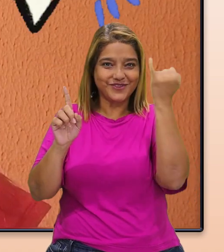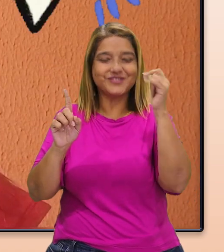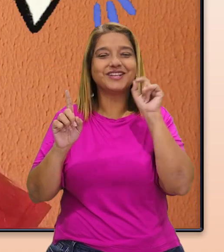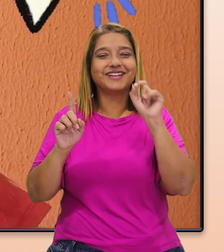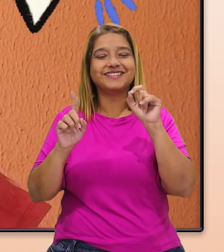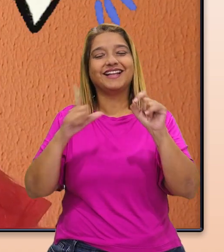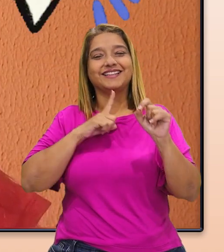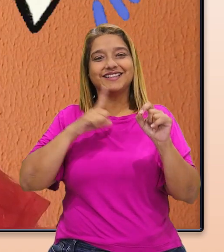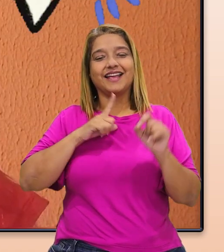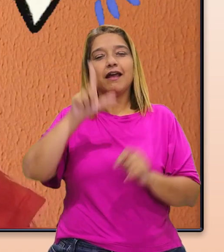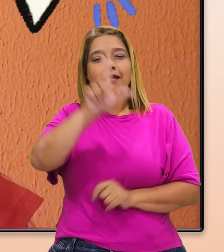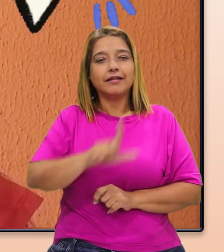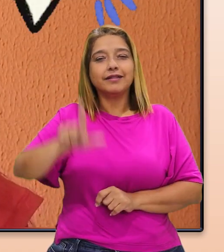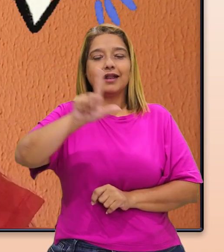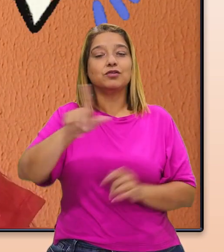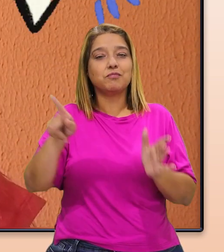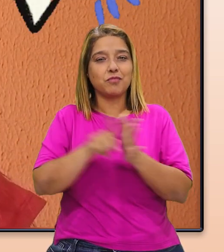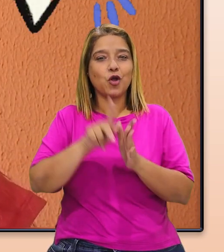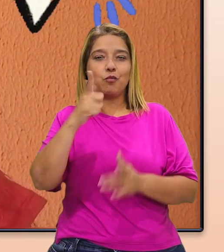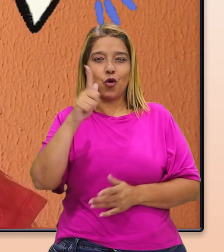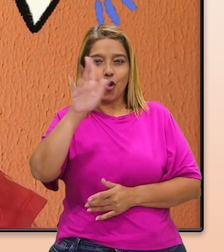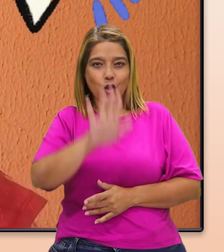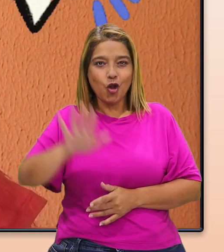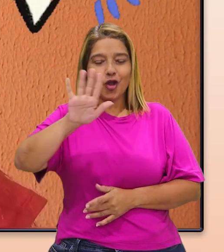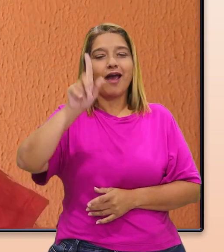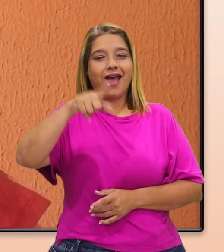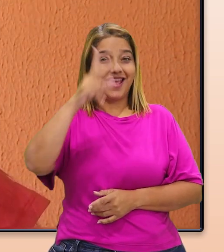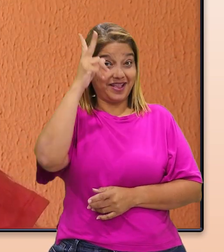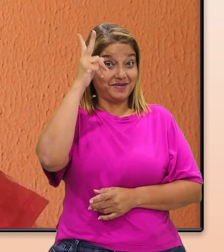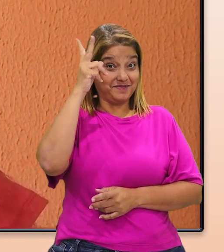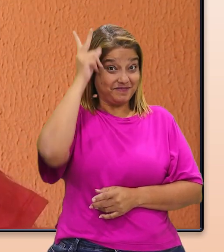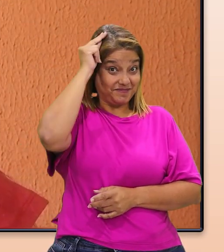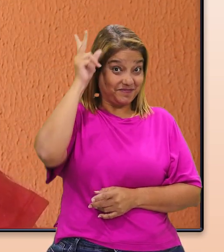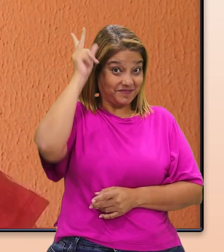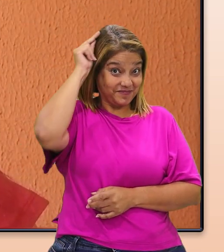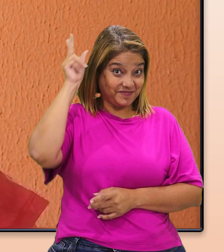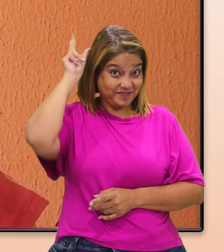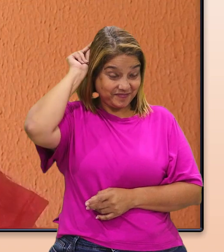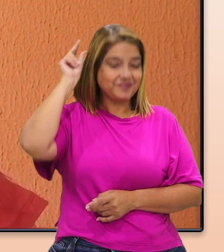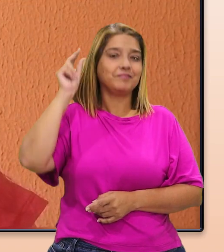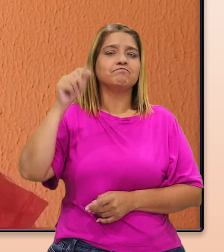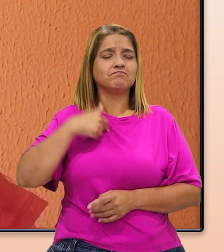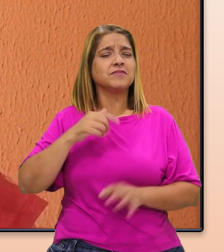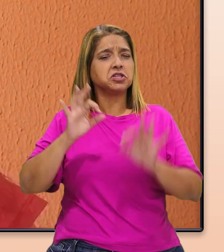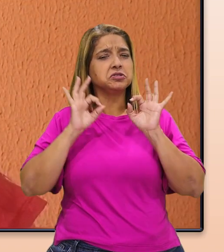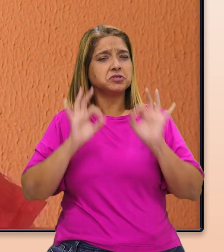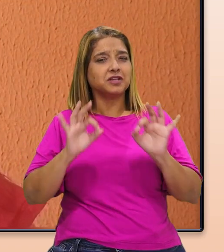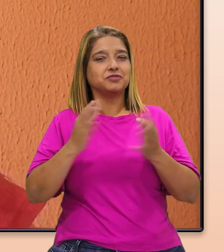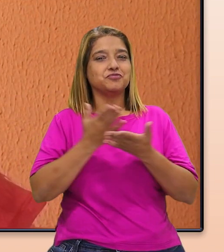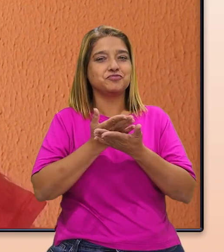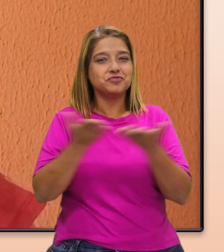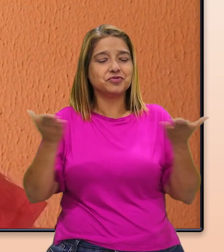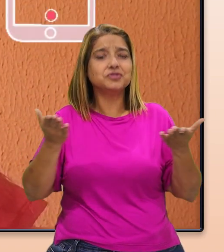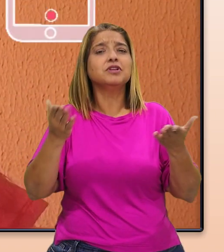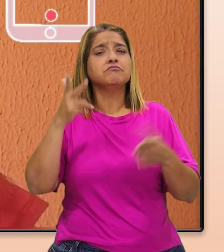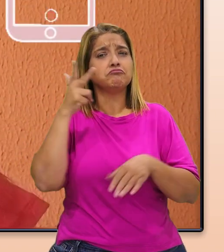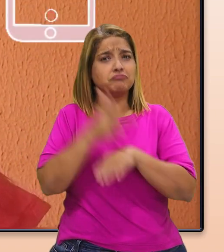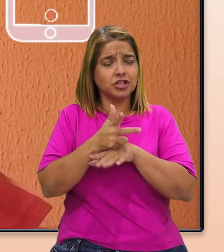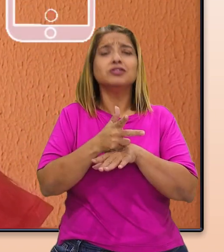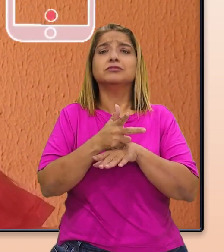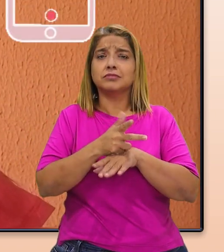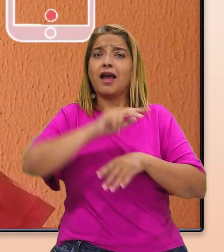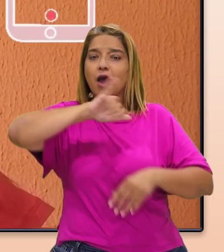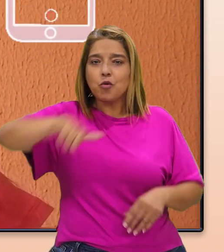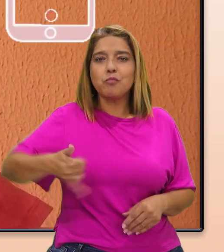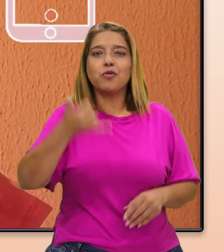emblemática da oralidade Goiana que é Maria grampinho tenho certeza que este vídeo